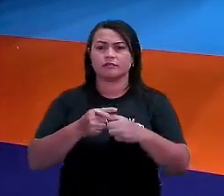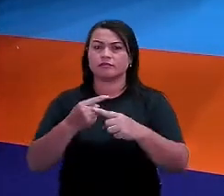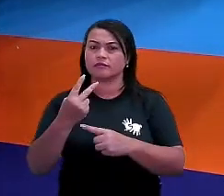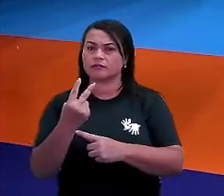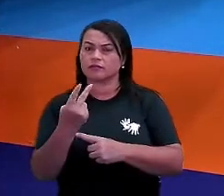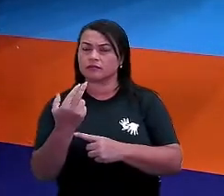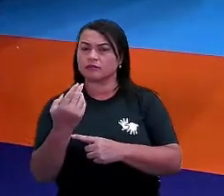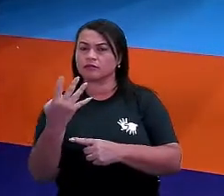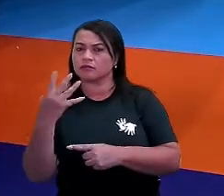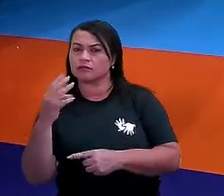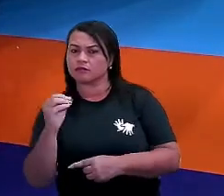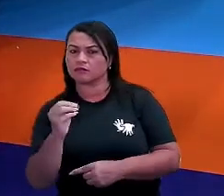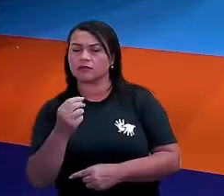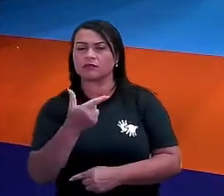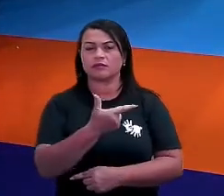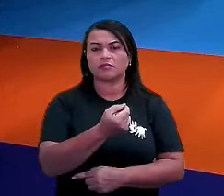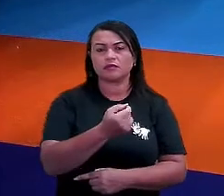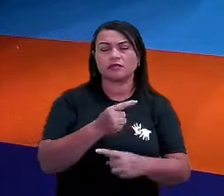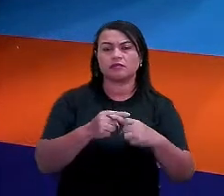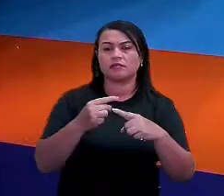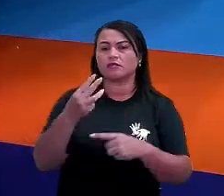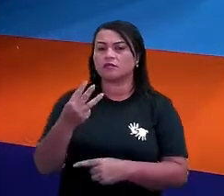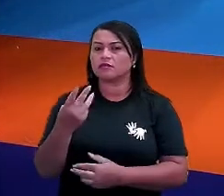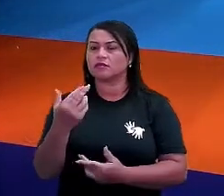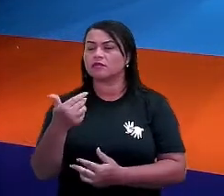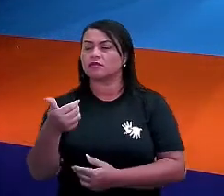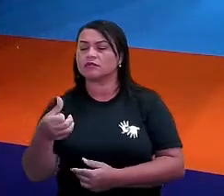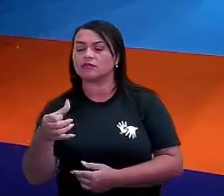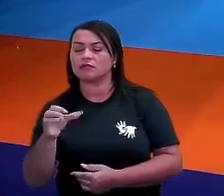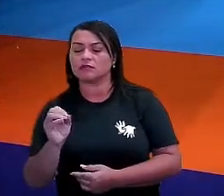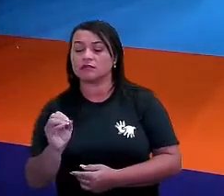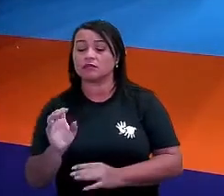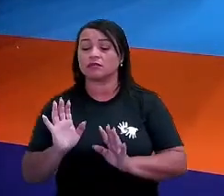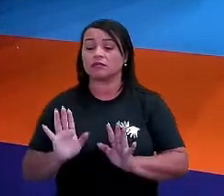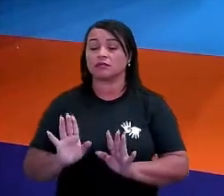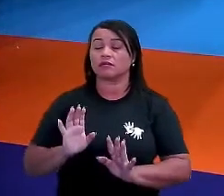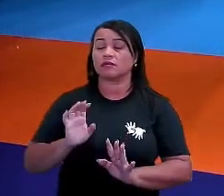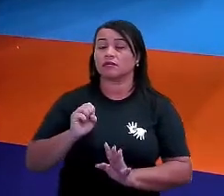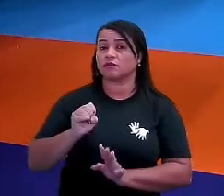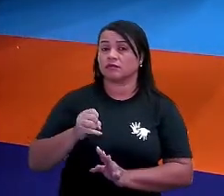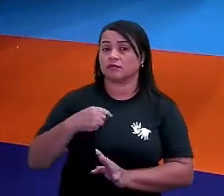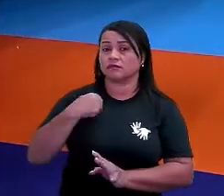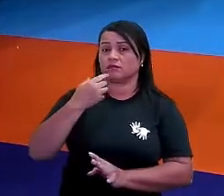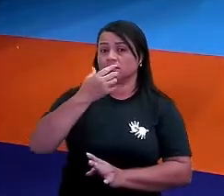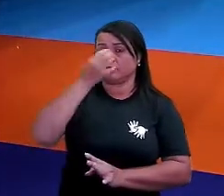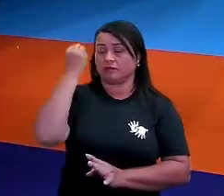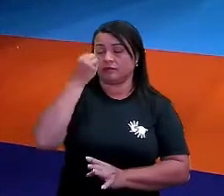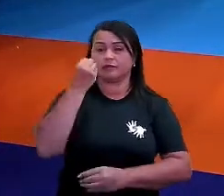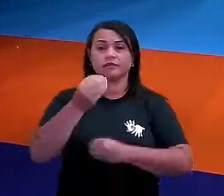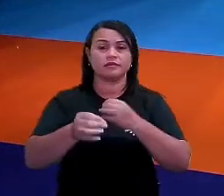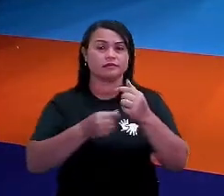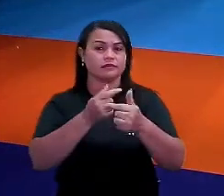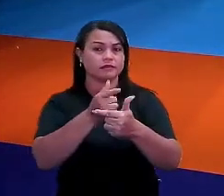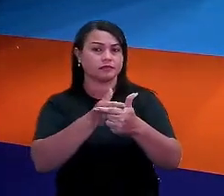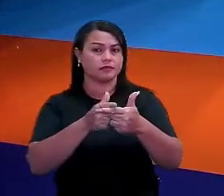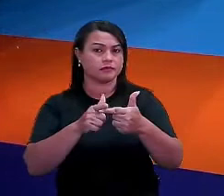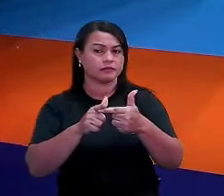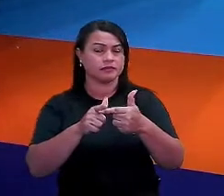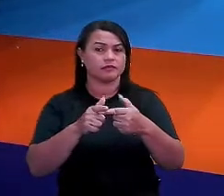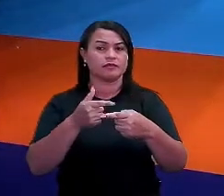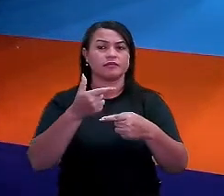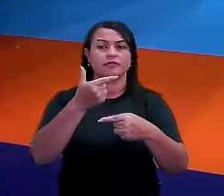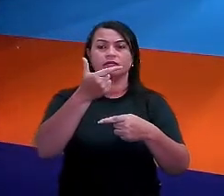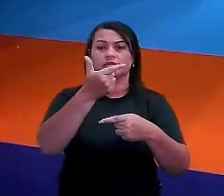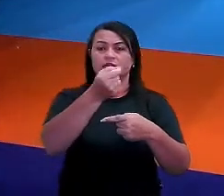40? 20 vezes 3 não vai dar 60? Beleza. Mas se eu não lembrar que eu tenho que dividir por 20 em cima e por